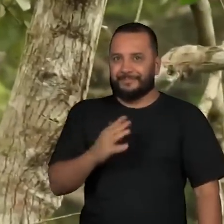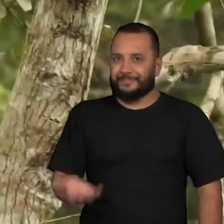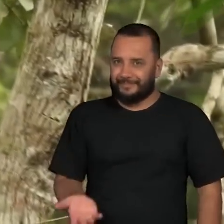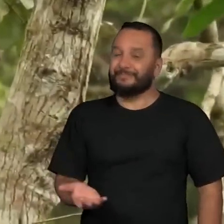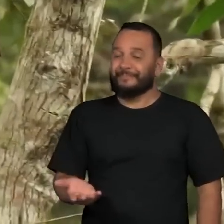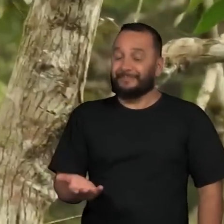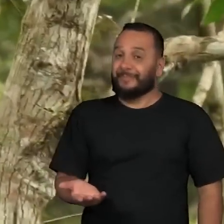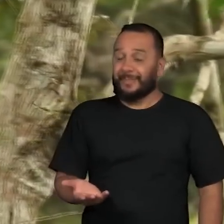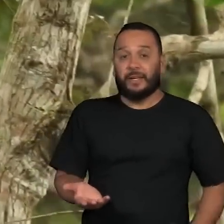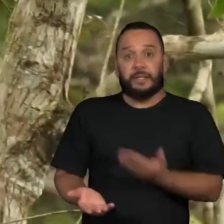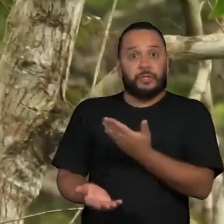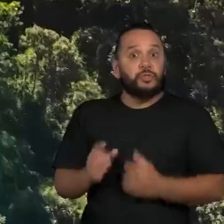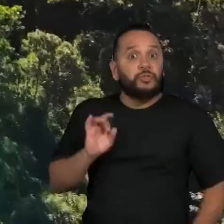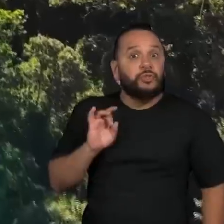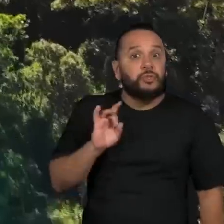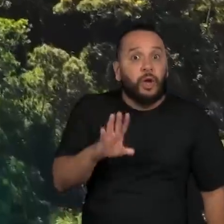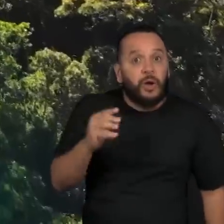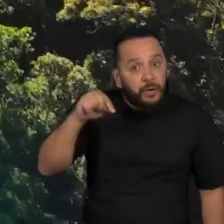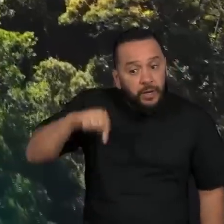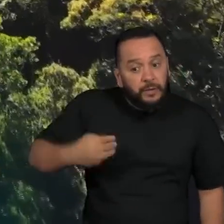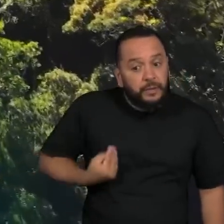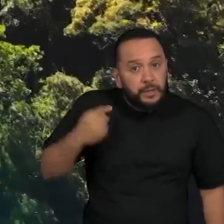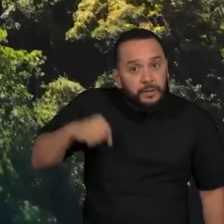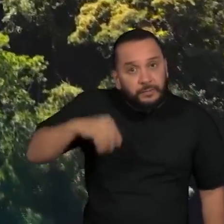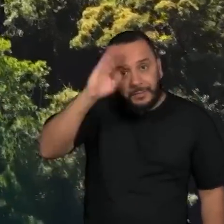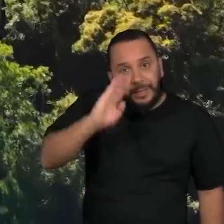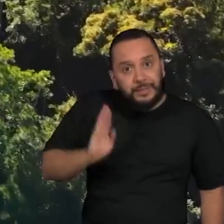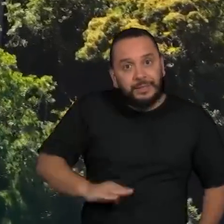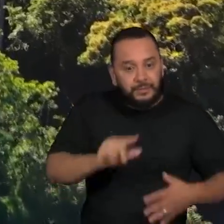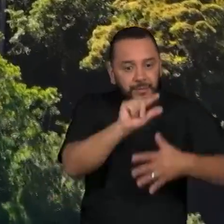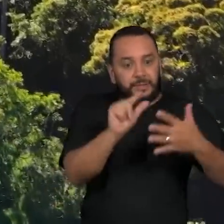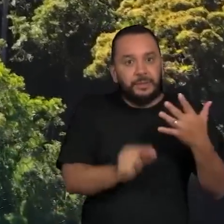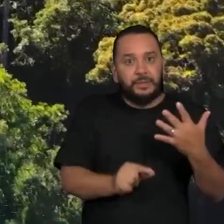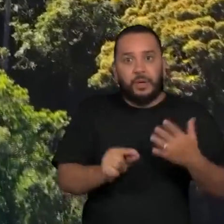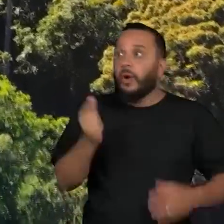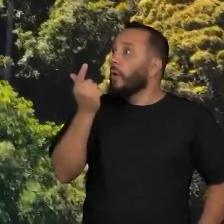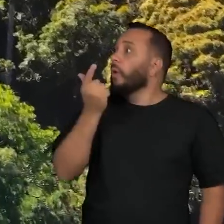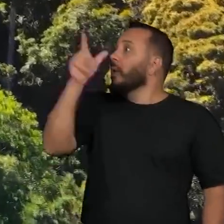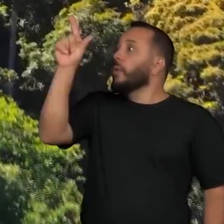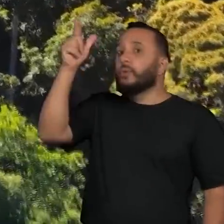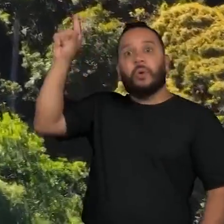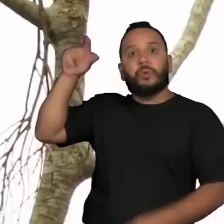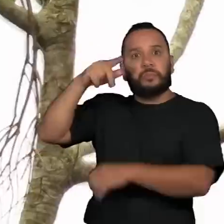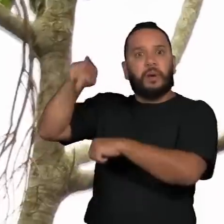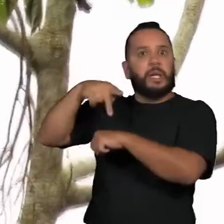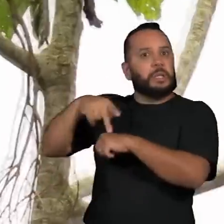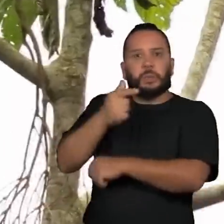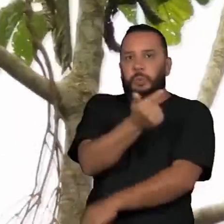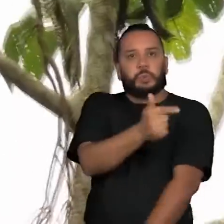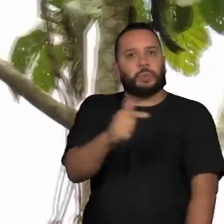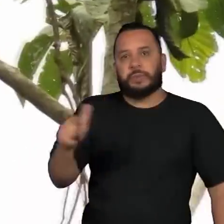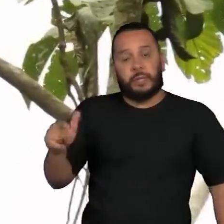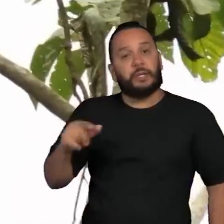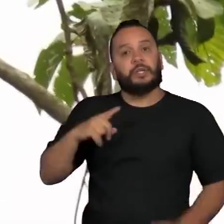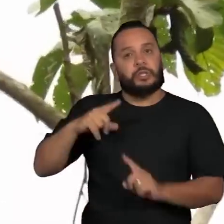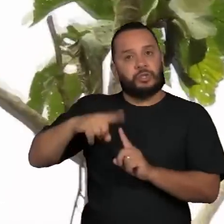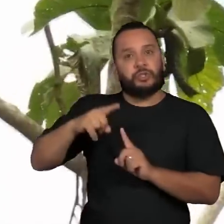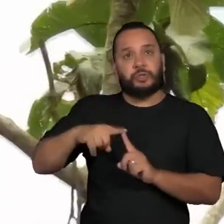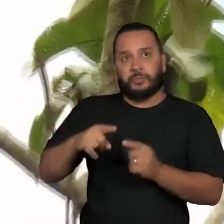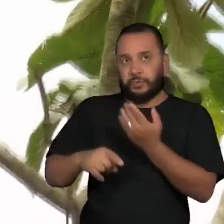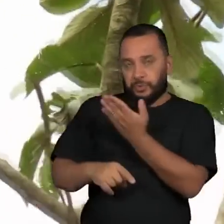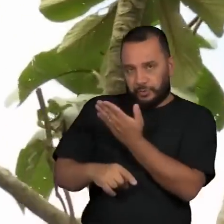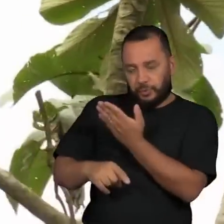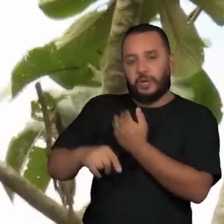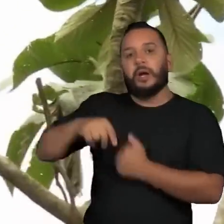Animais que só existem no Brasil, na Mata Atlântica e em nenhum outro lugar do planeta. São duas espécies, muriquis